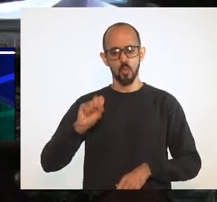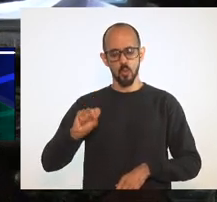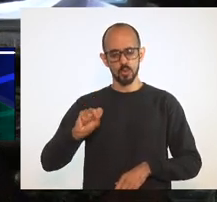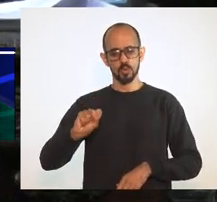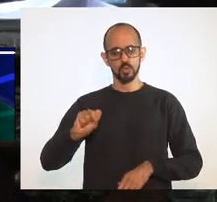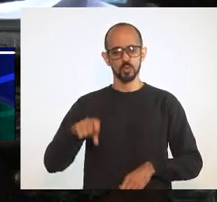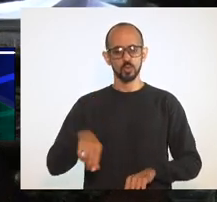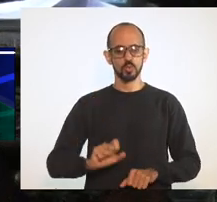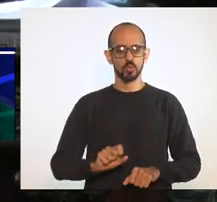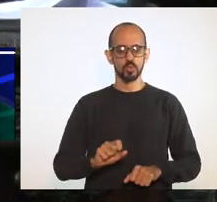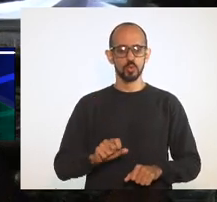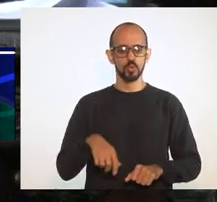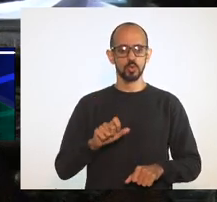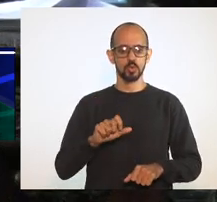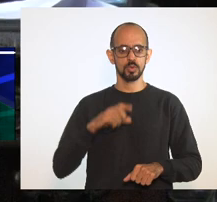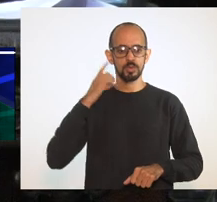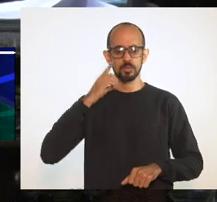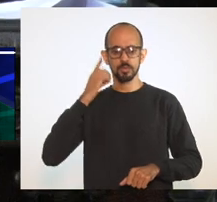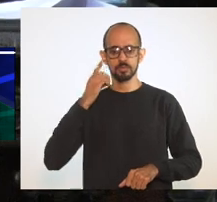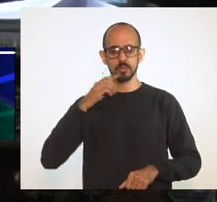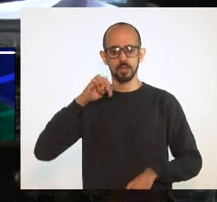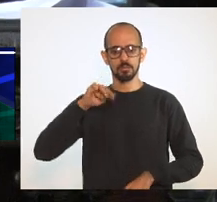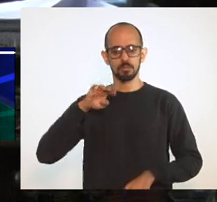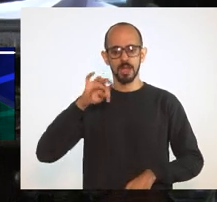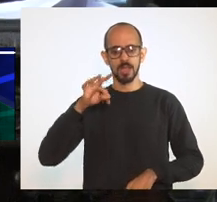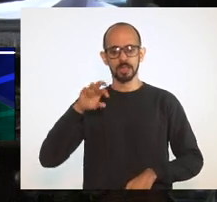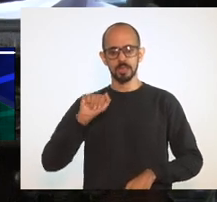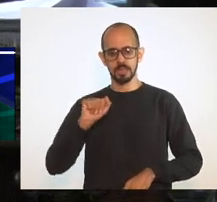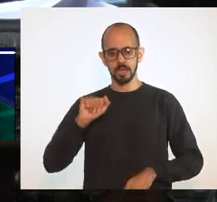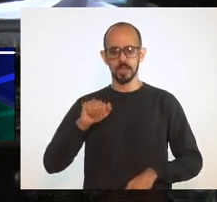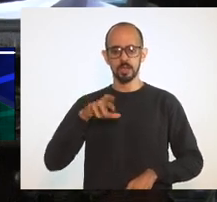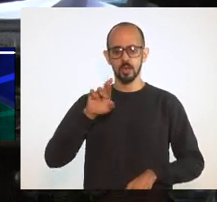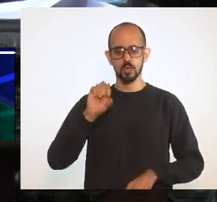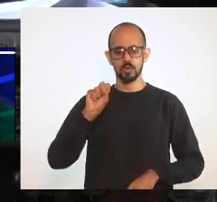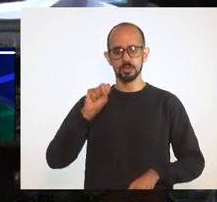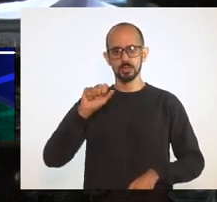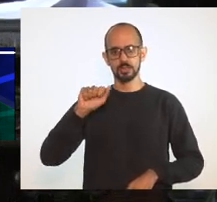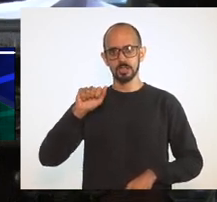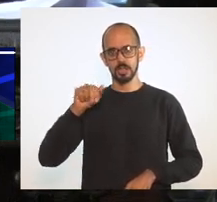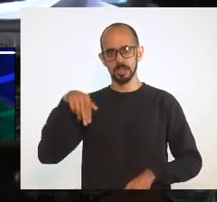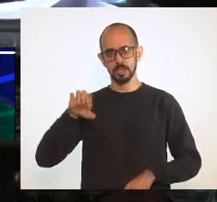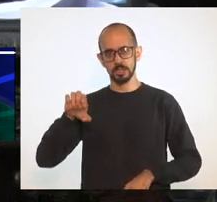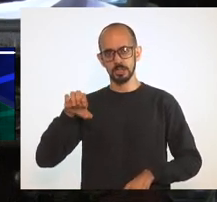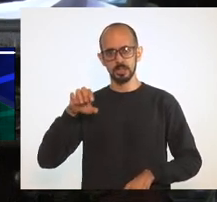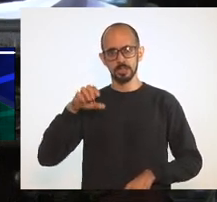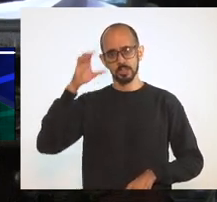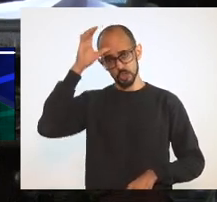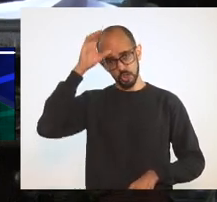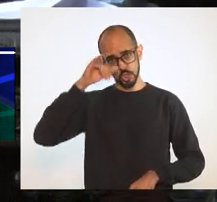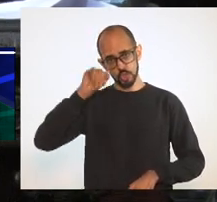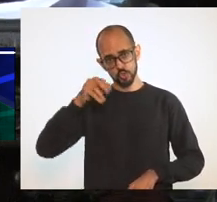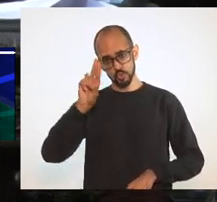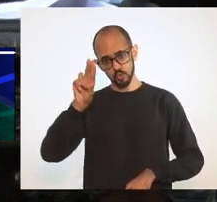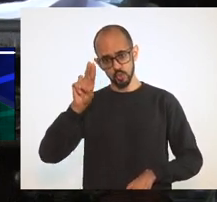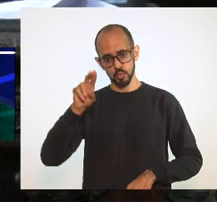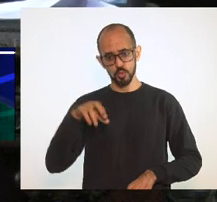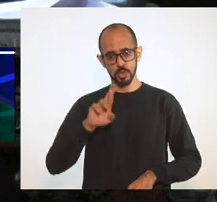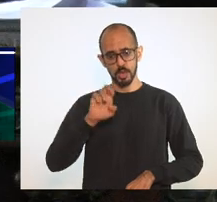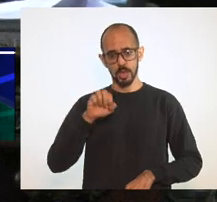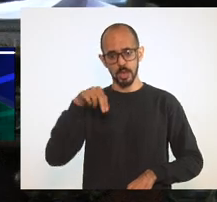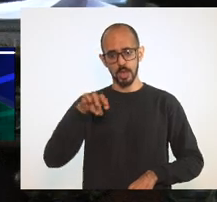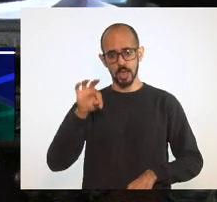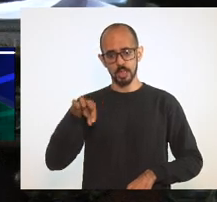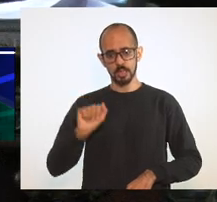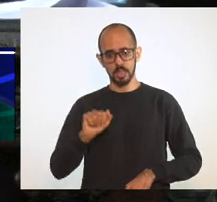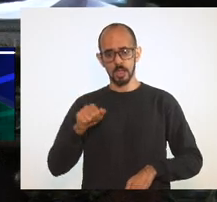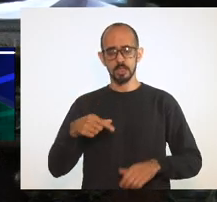Bulhões, enfermeira Rejane, Marta Rocha, Mônica Francisco, Rosane Félix, Tia Ju, Zeidan, Dani Monteiro e Renata Souza, que institui a